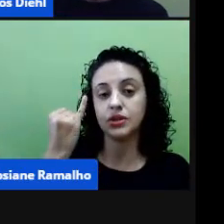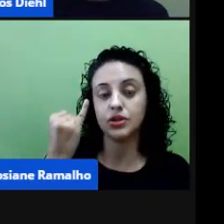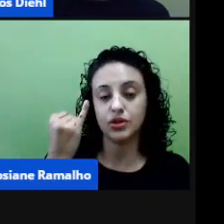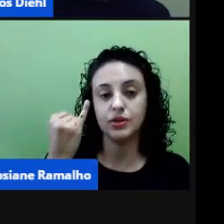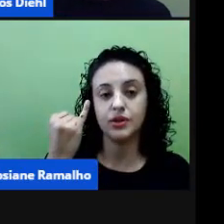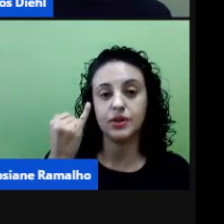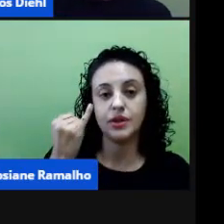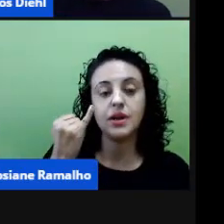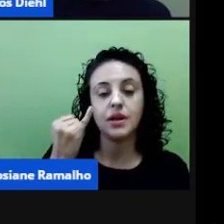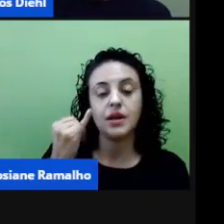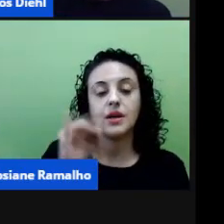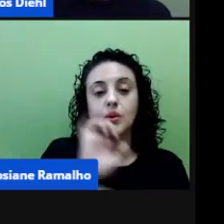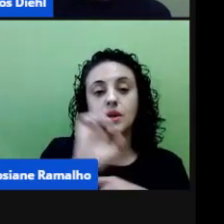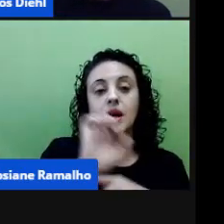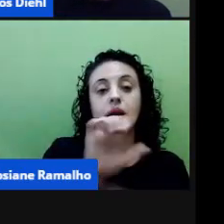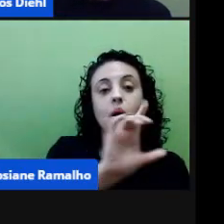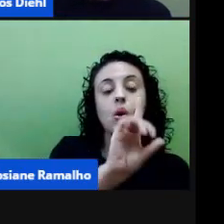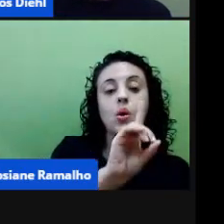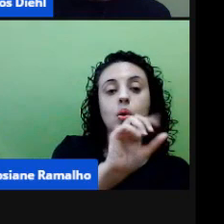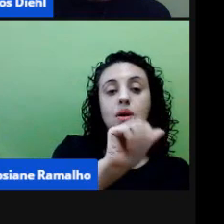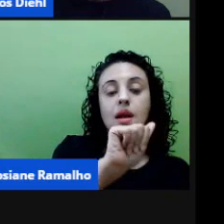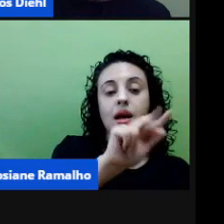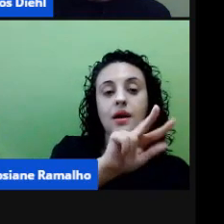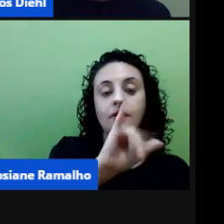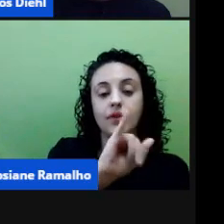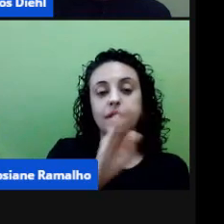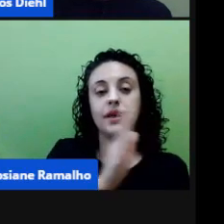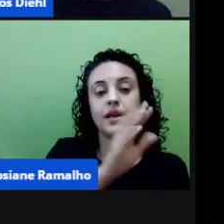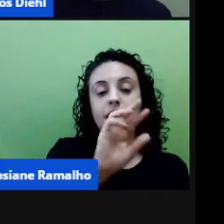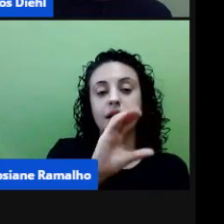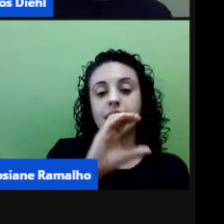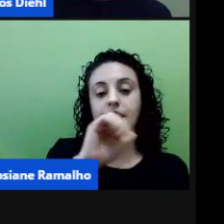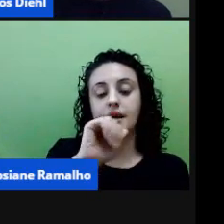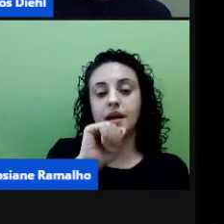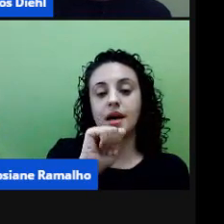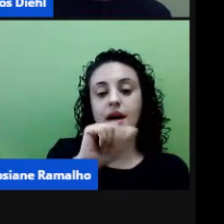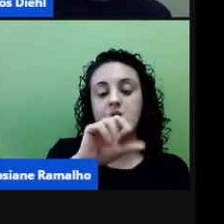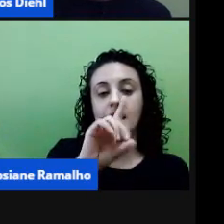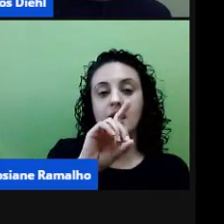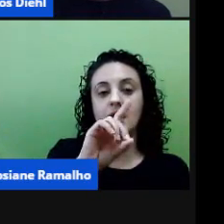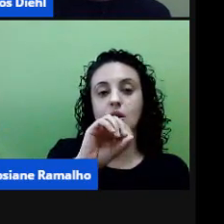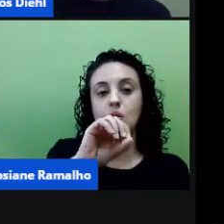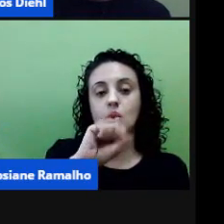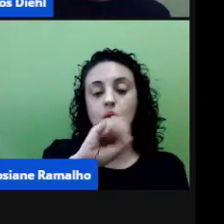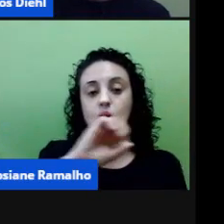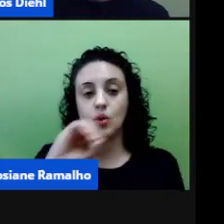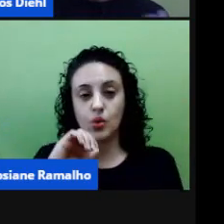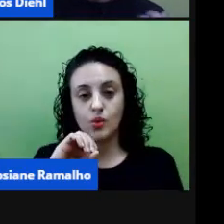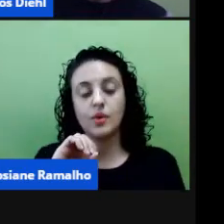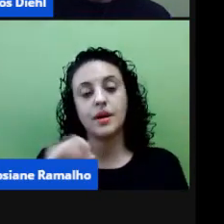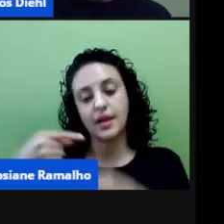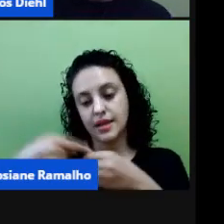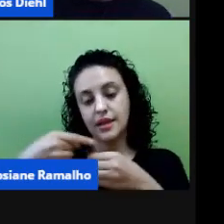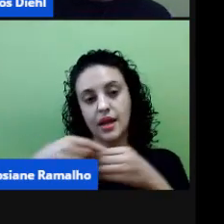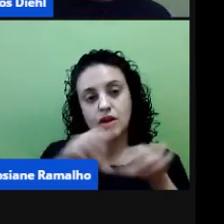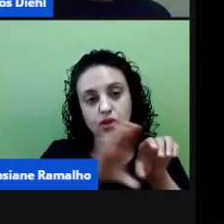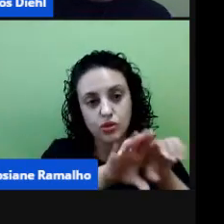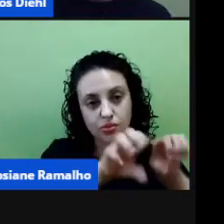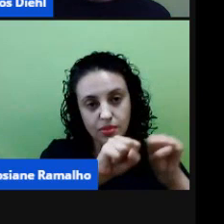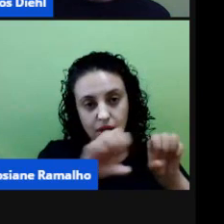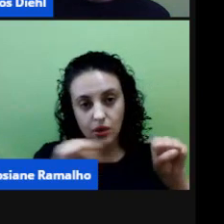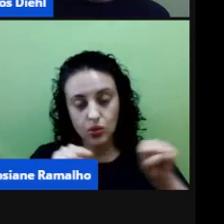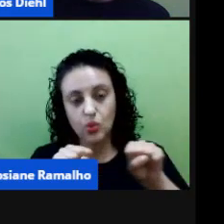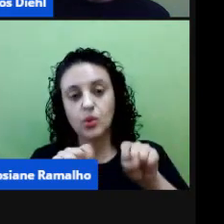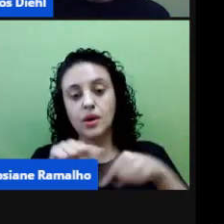Cardoso. Ele é aqui de Maracaju, daí veio para Campo Grande, depois foi trabalhar